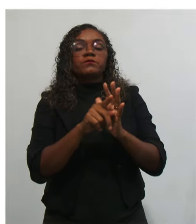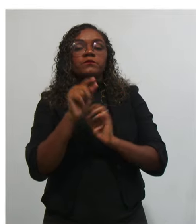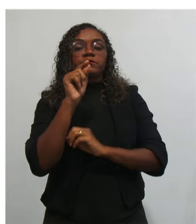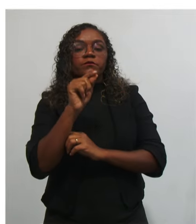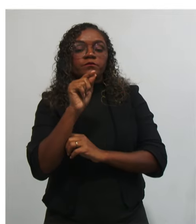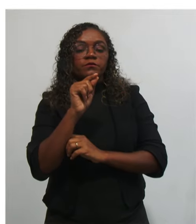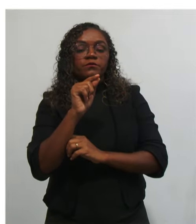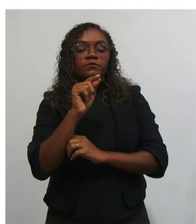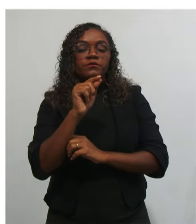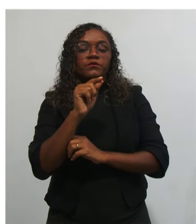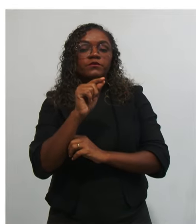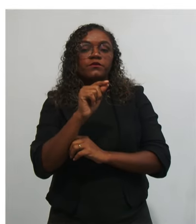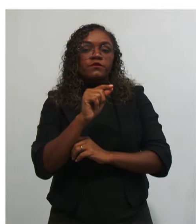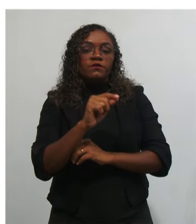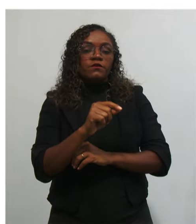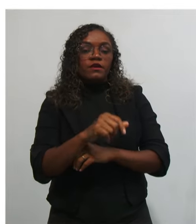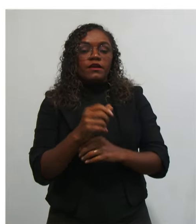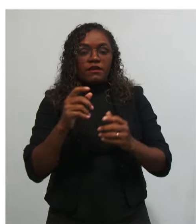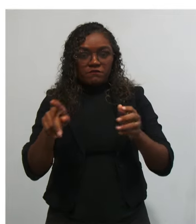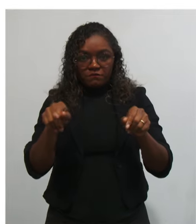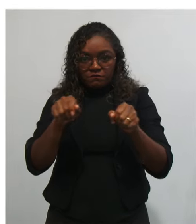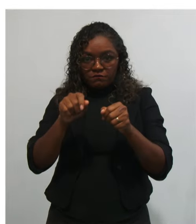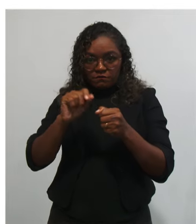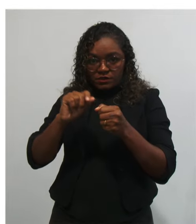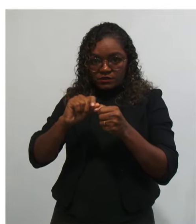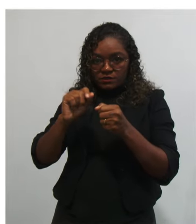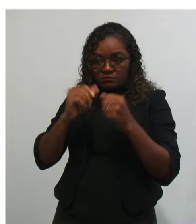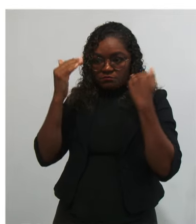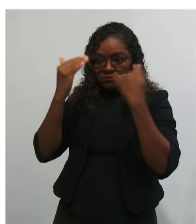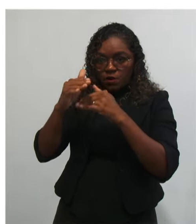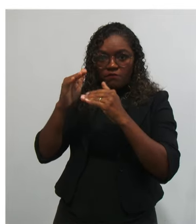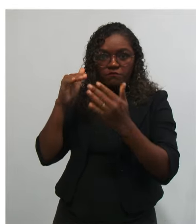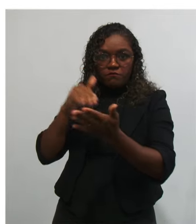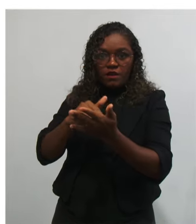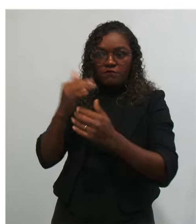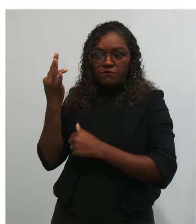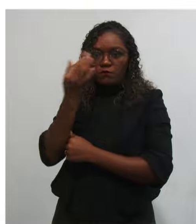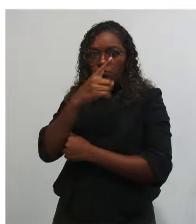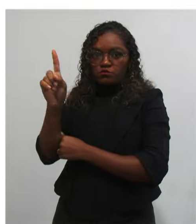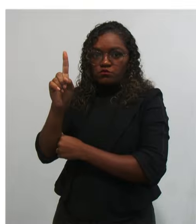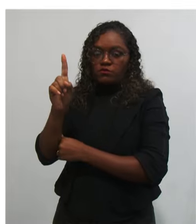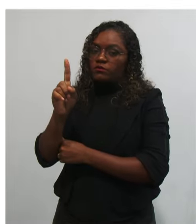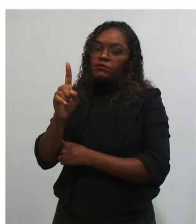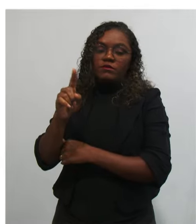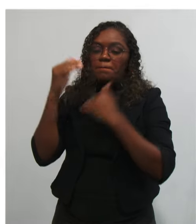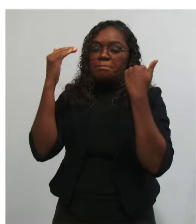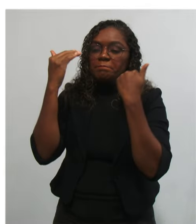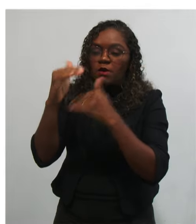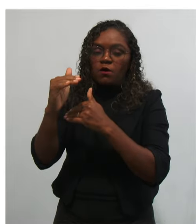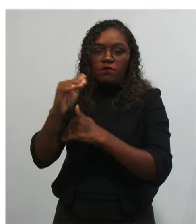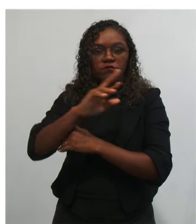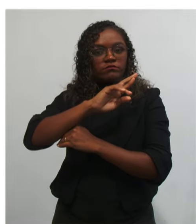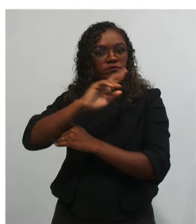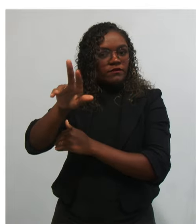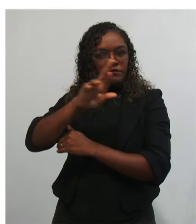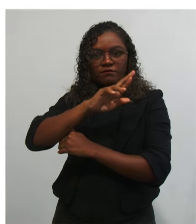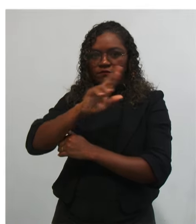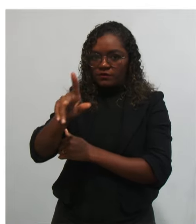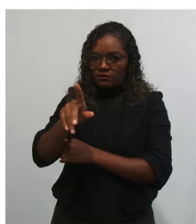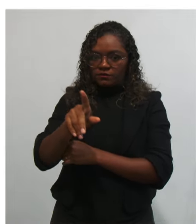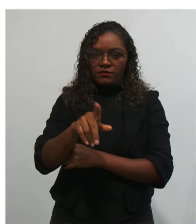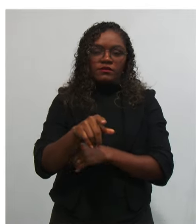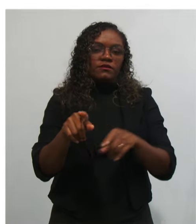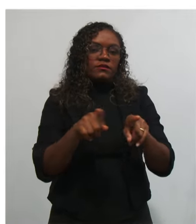avaliação que o exame é diferente de avaliação avaliar não é examinar por provas não é atribuir e notas e não é